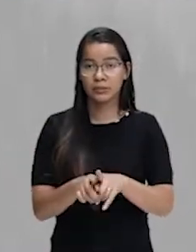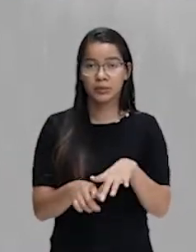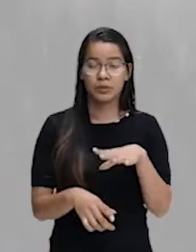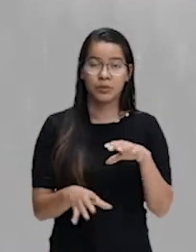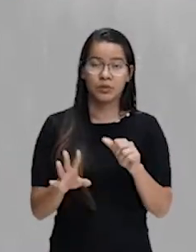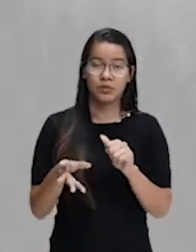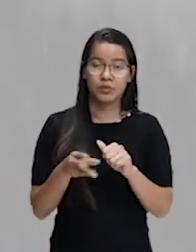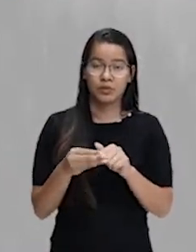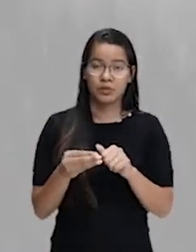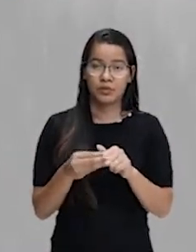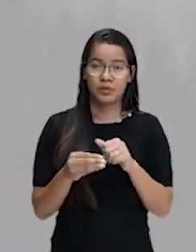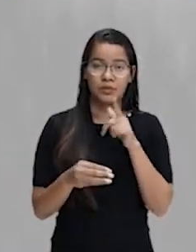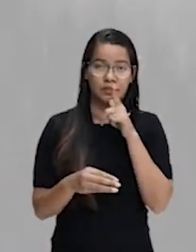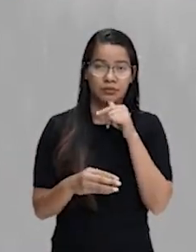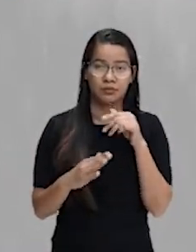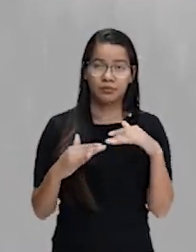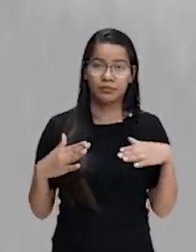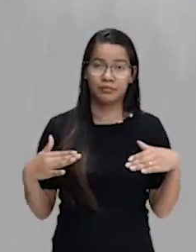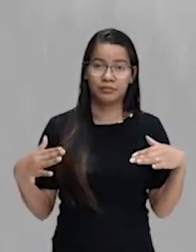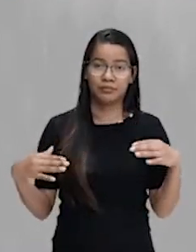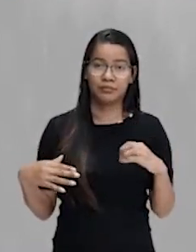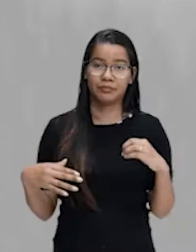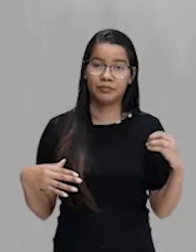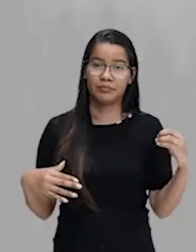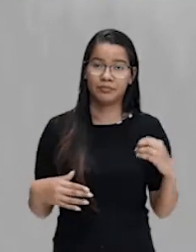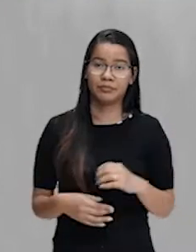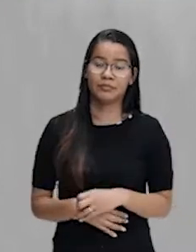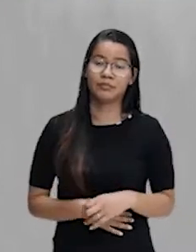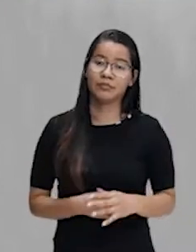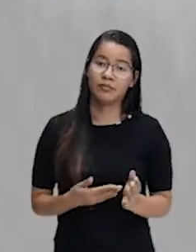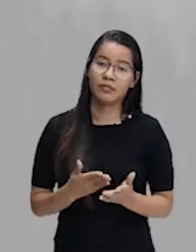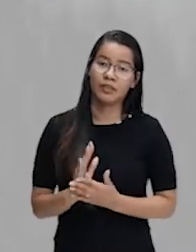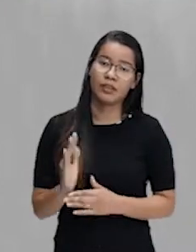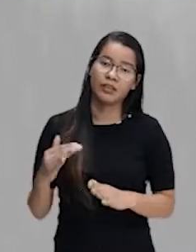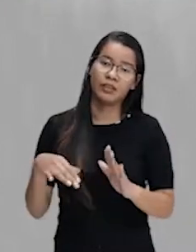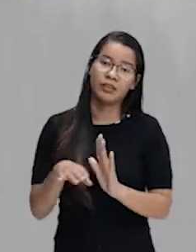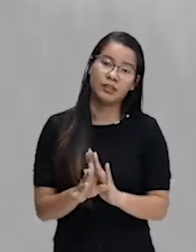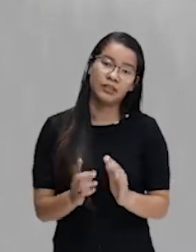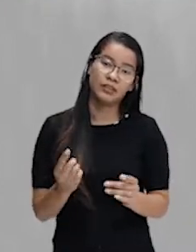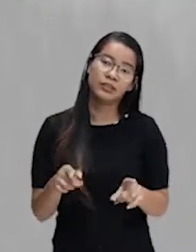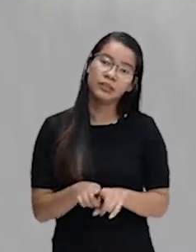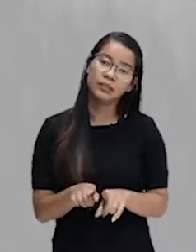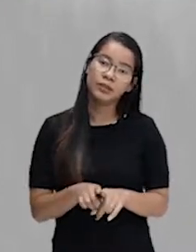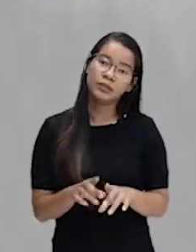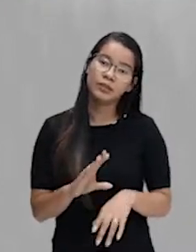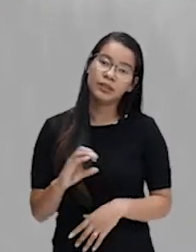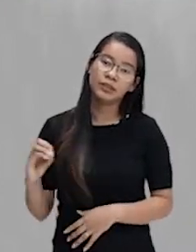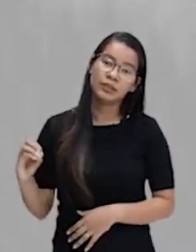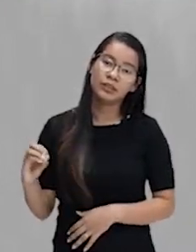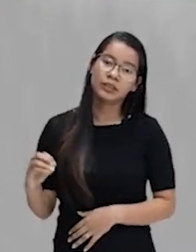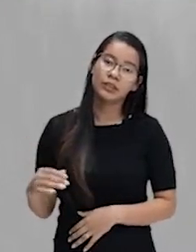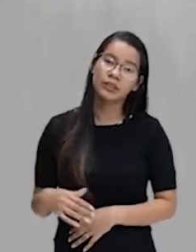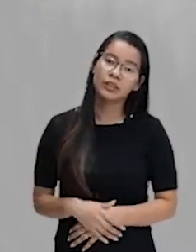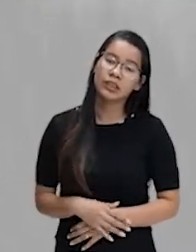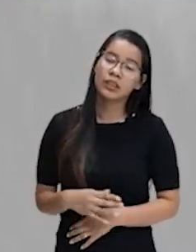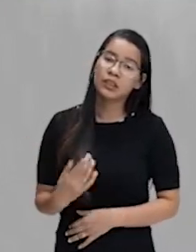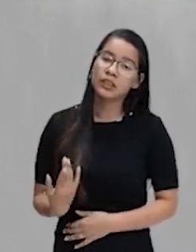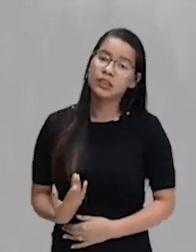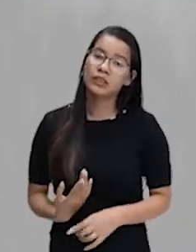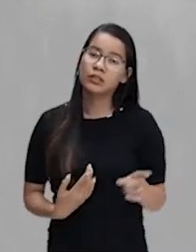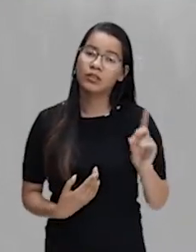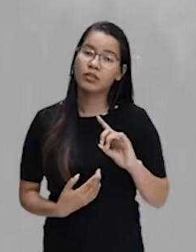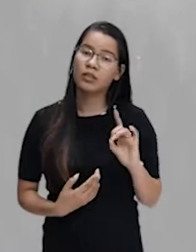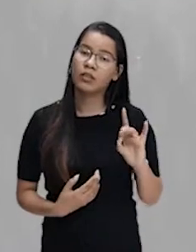conhecimento náutico do Oriente Árabe, que passa a chegar aqui também no Ocidente. Então, não